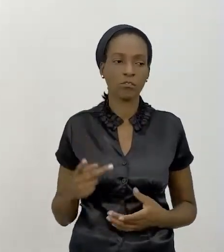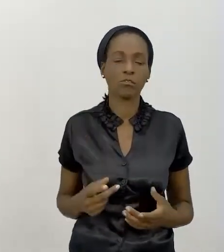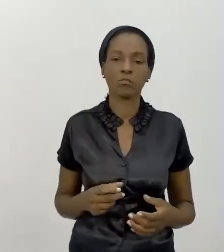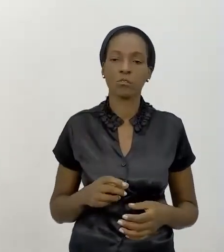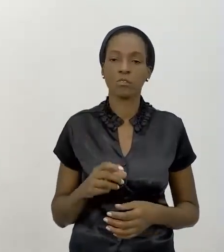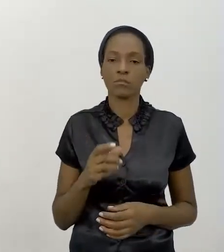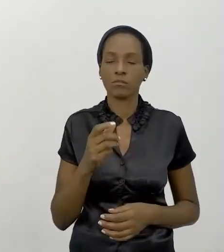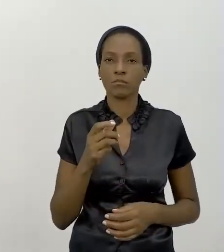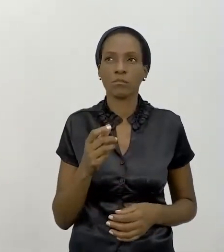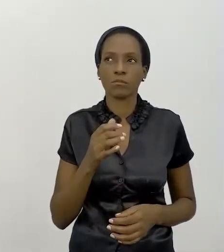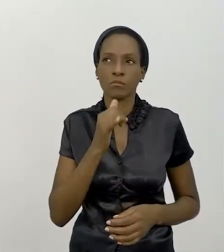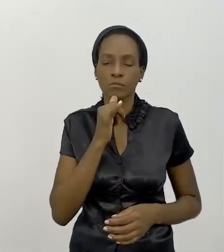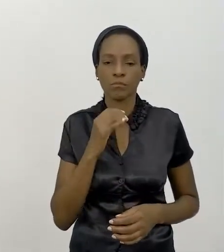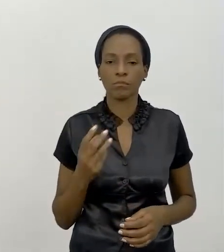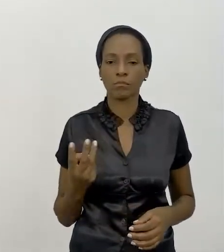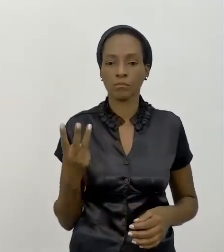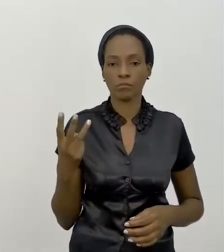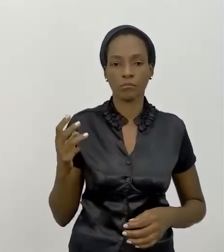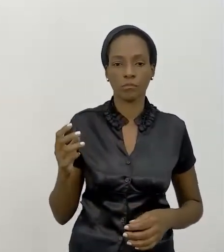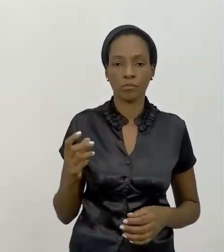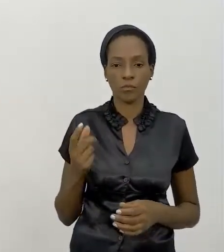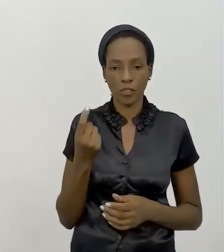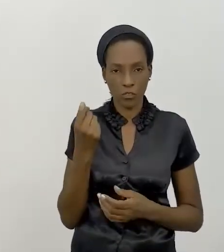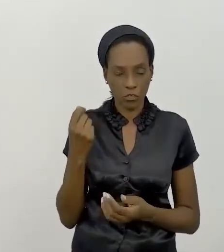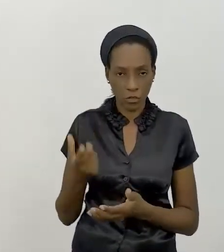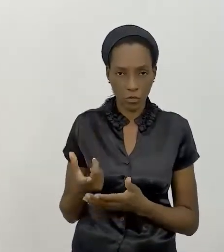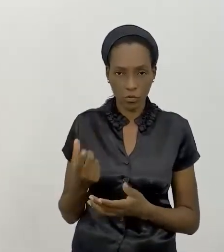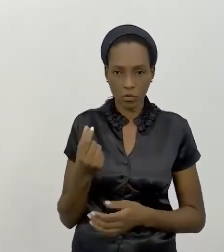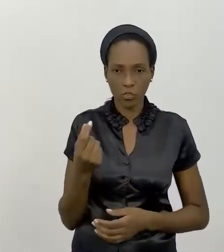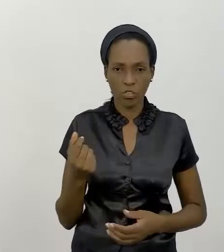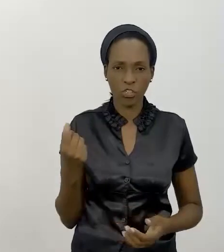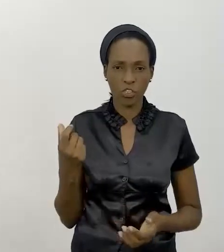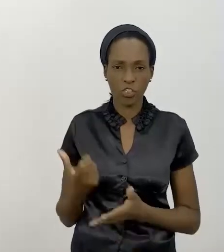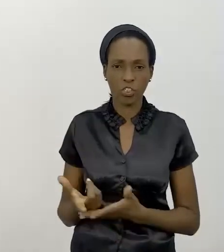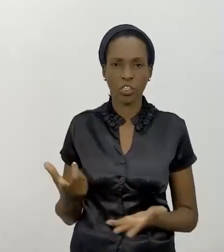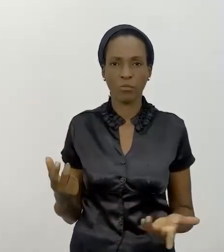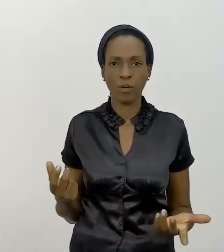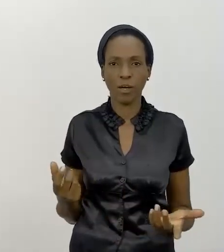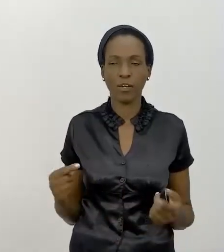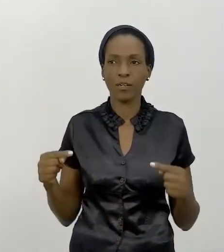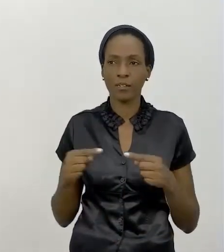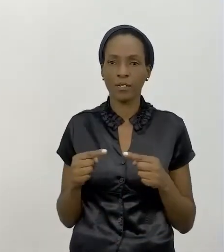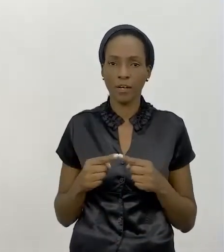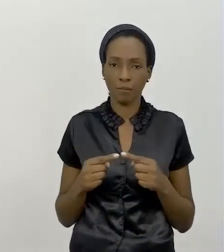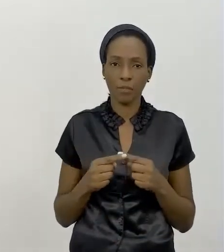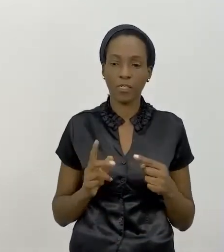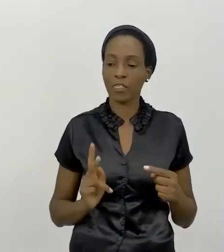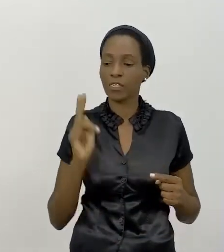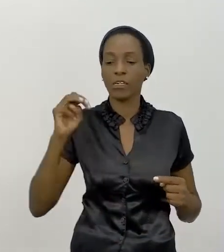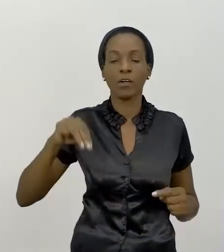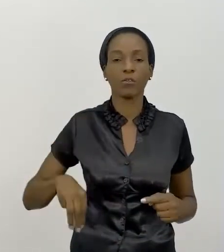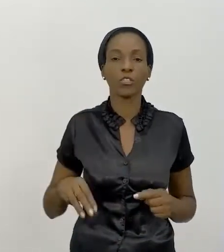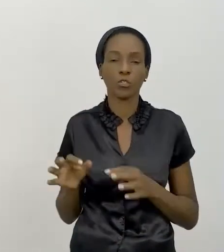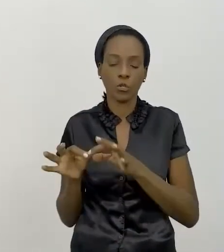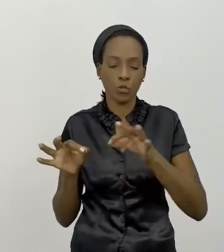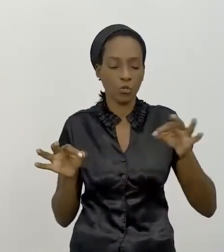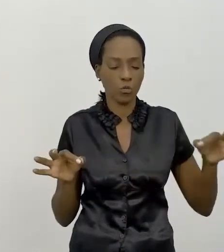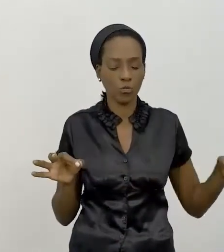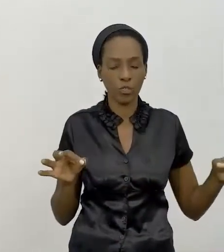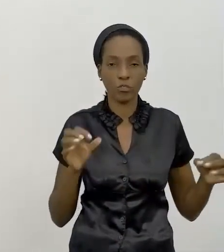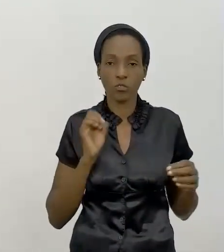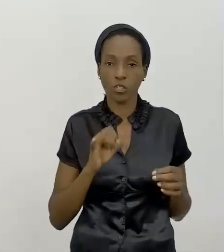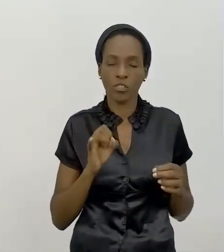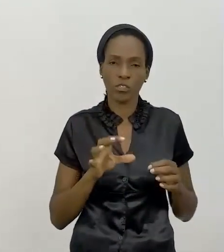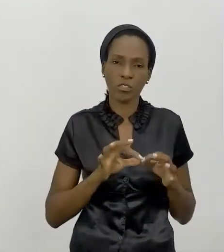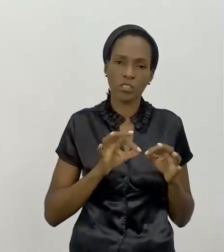um quilômetro que ele anda, então o preço, ele é função do quilômetro, da quilometragem rodada, tá bom? Se a